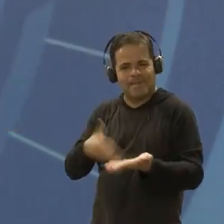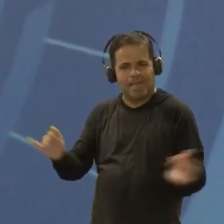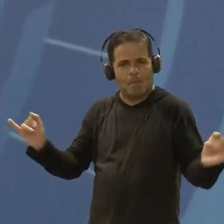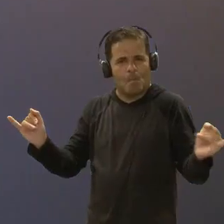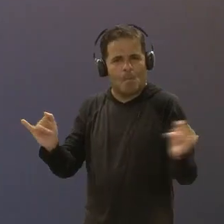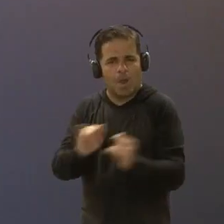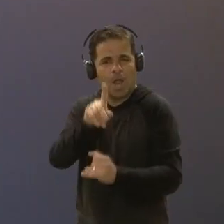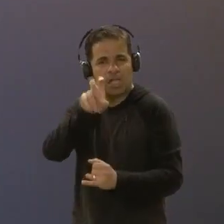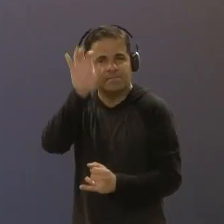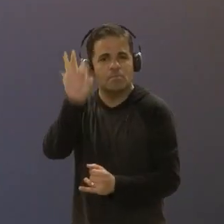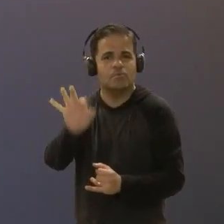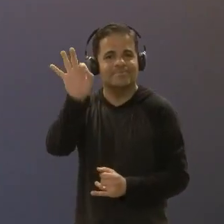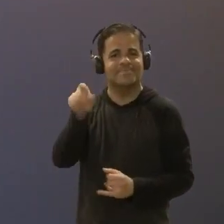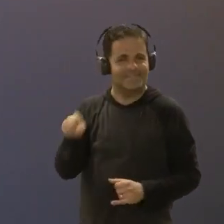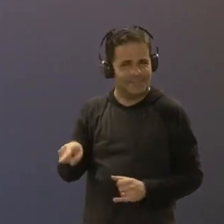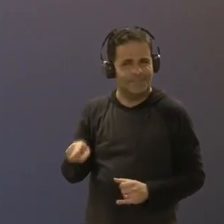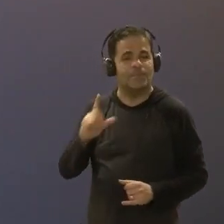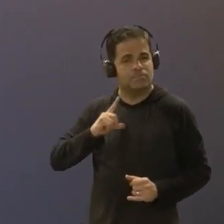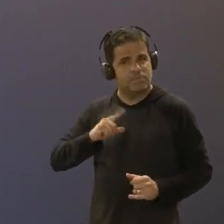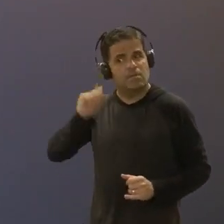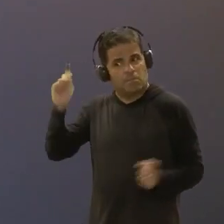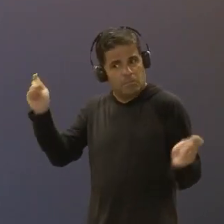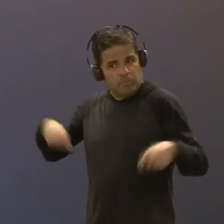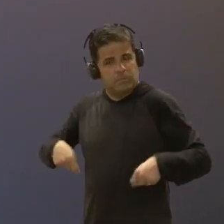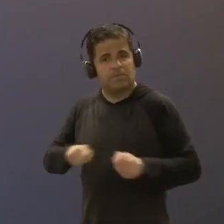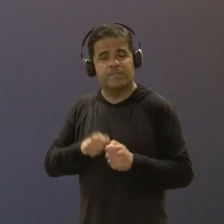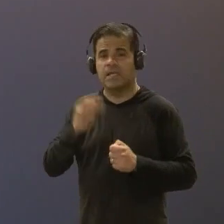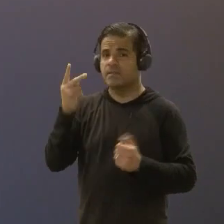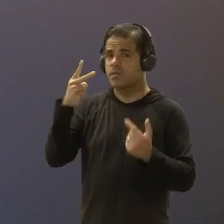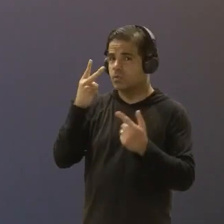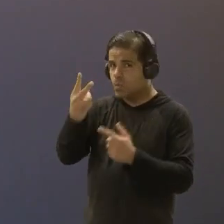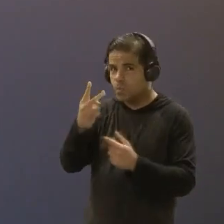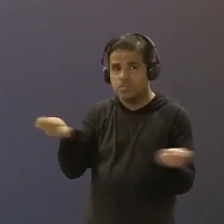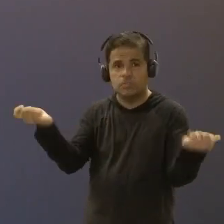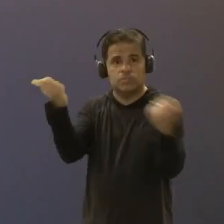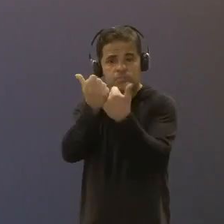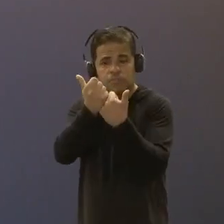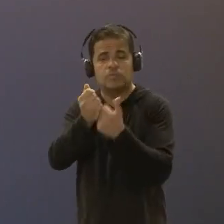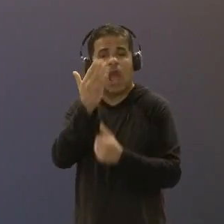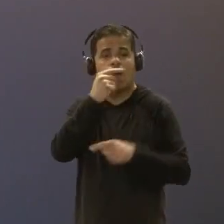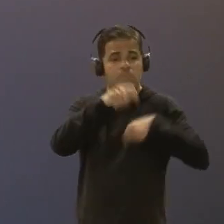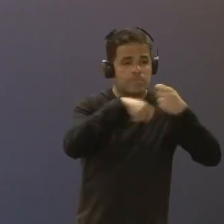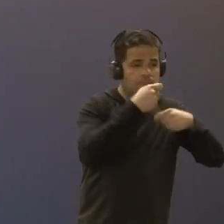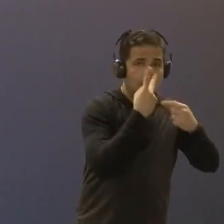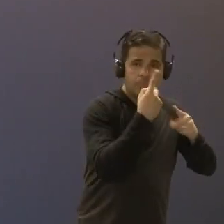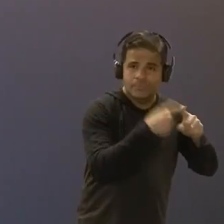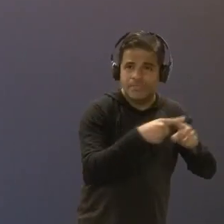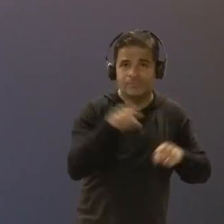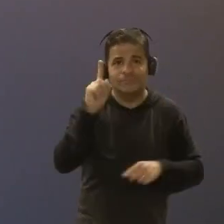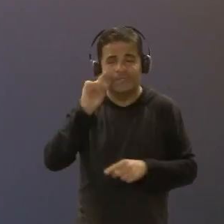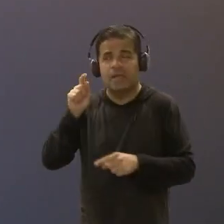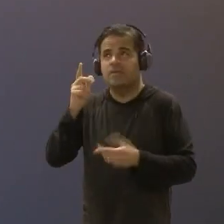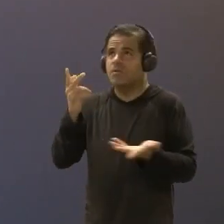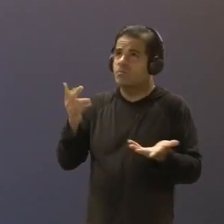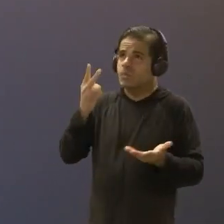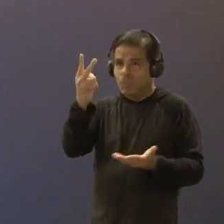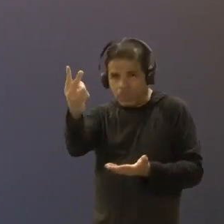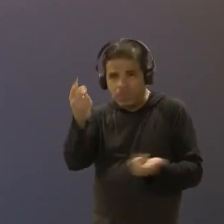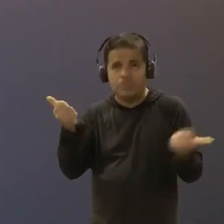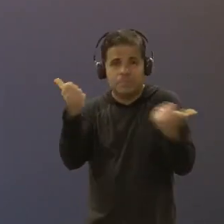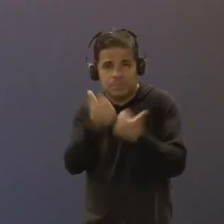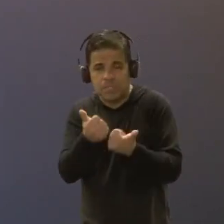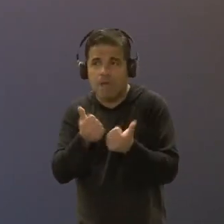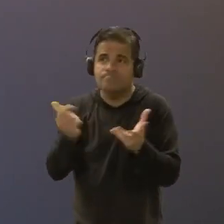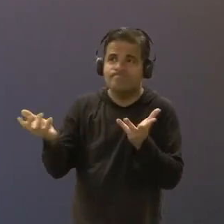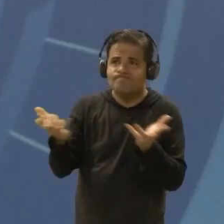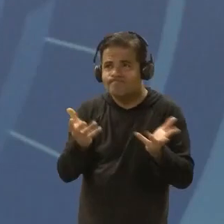de 15%, né? Eles podiam fazer até 2 substituições de refeição por dia. Então pode, acho que duas